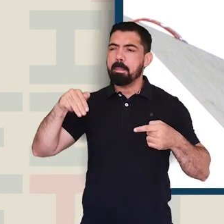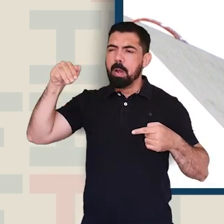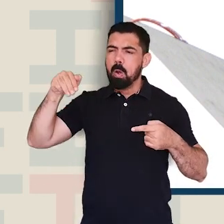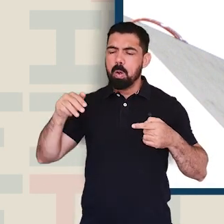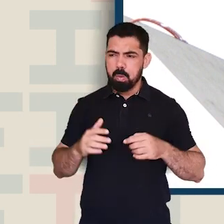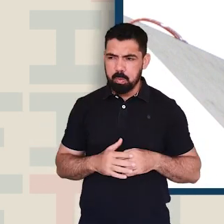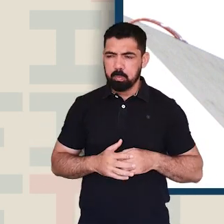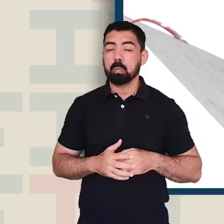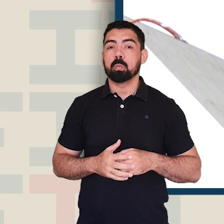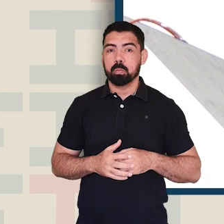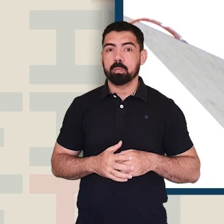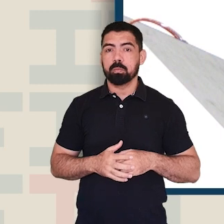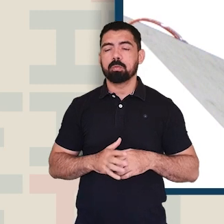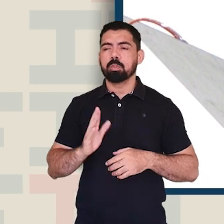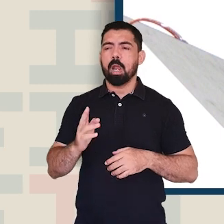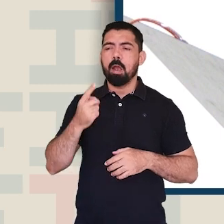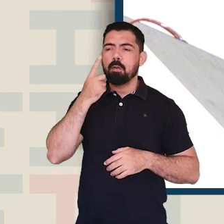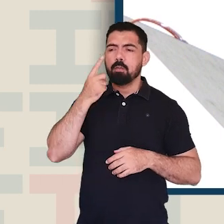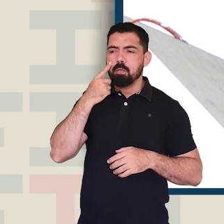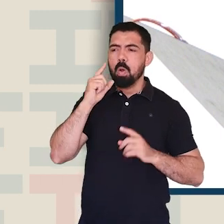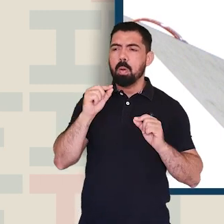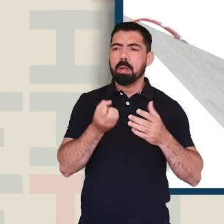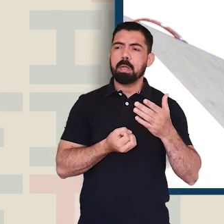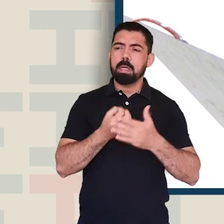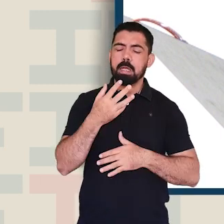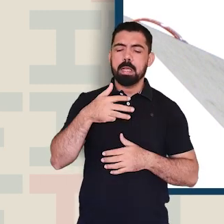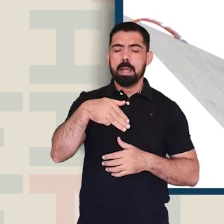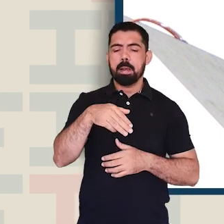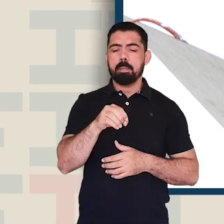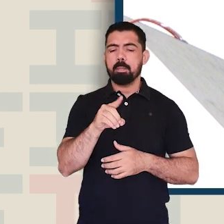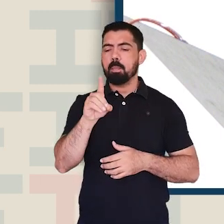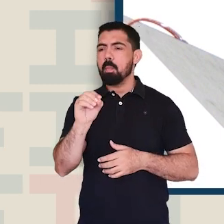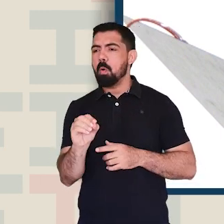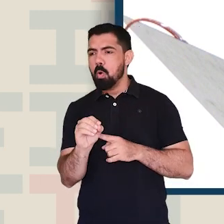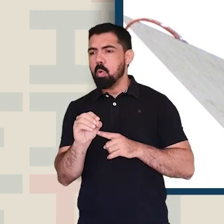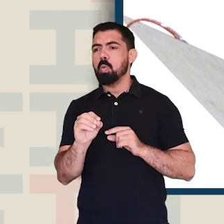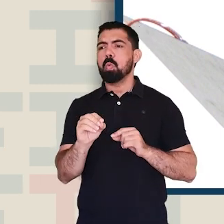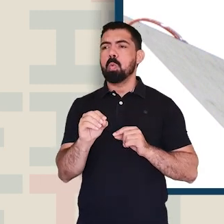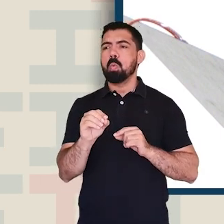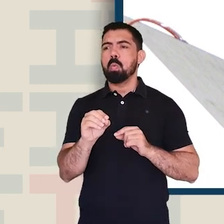escala maior, já ouvi falar que ela gera os modos